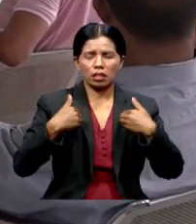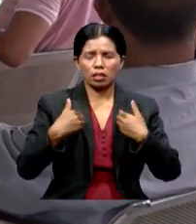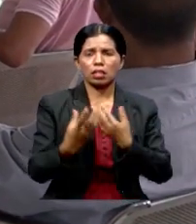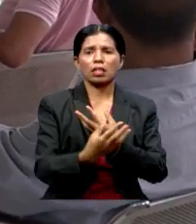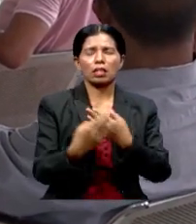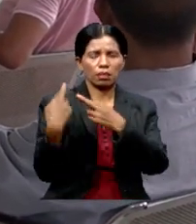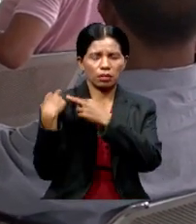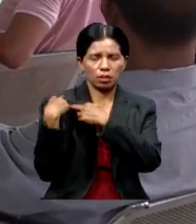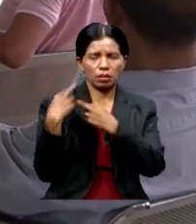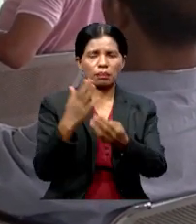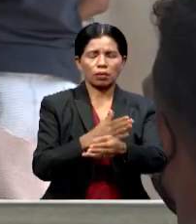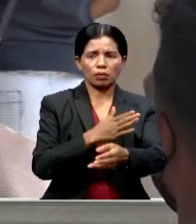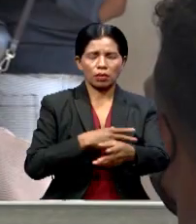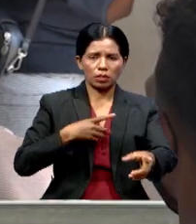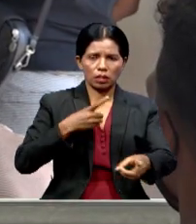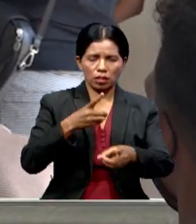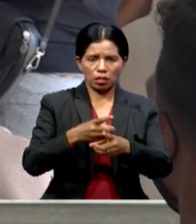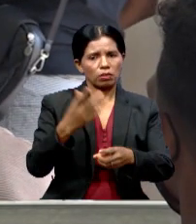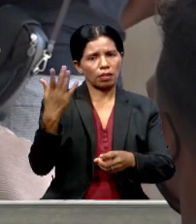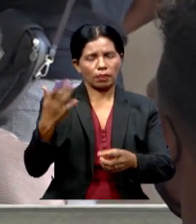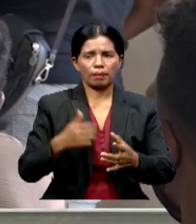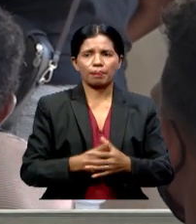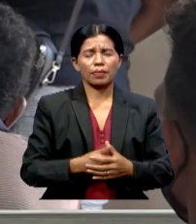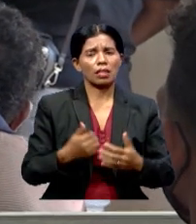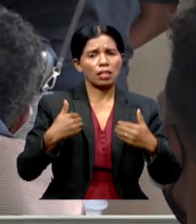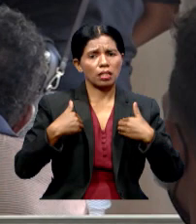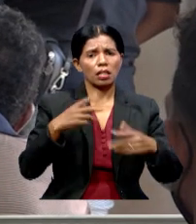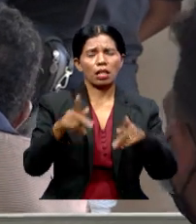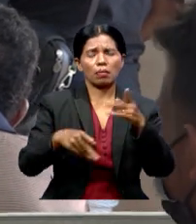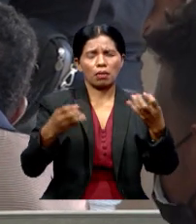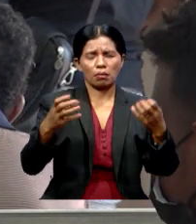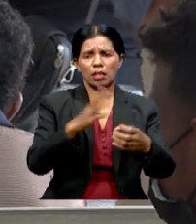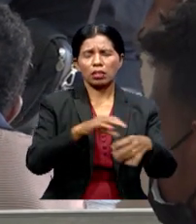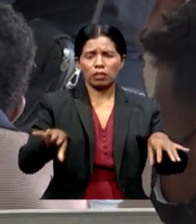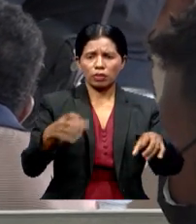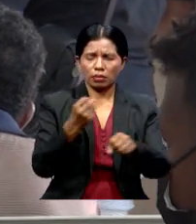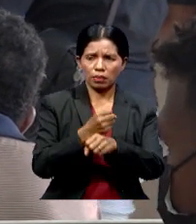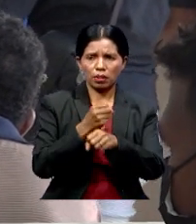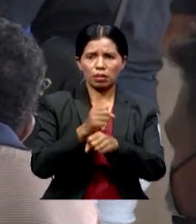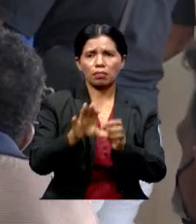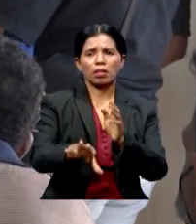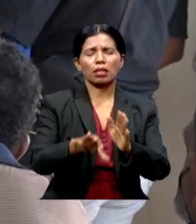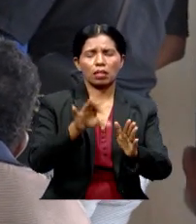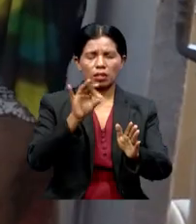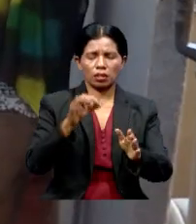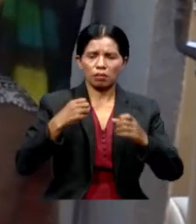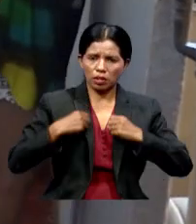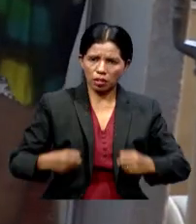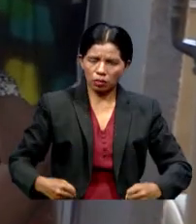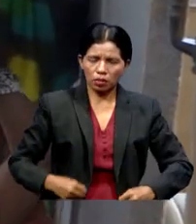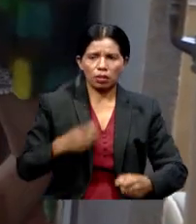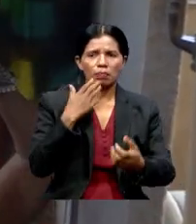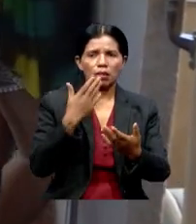defende no promove direito ne. Ia ema barak esforço ho maneira oi, ho di bele hetan fali saúde neve